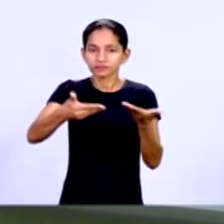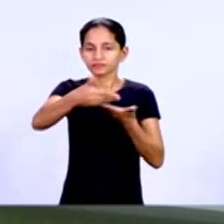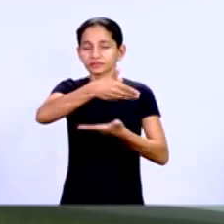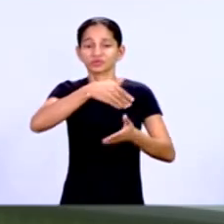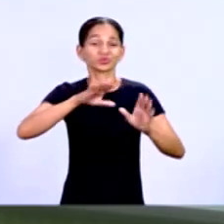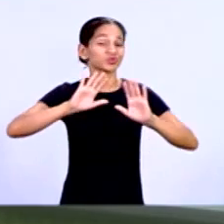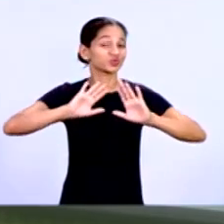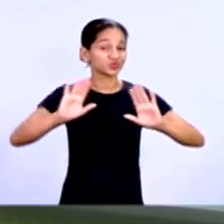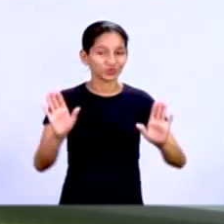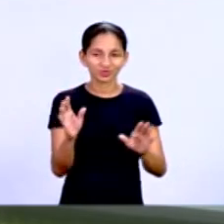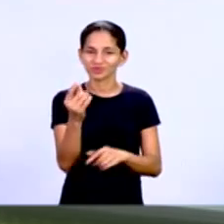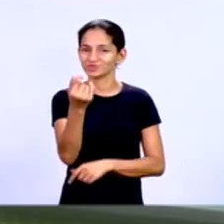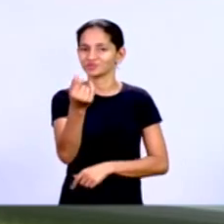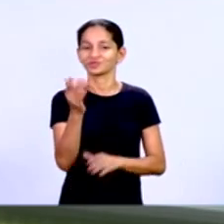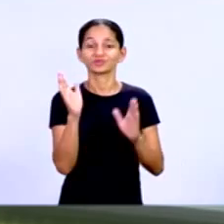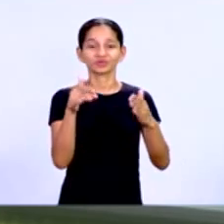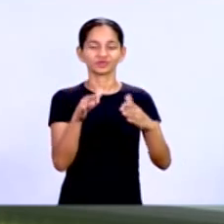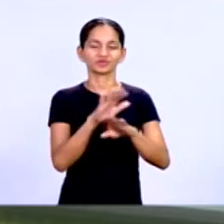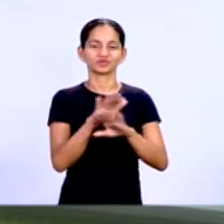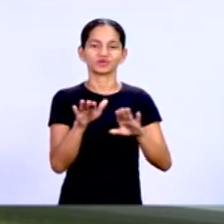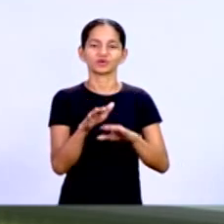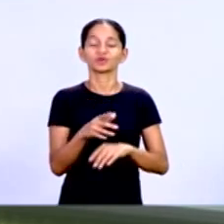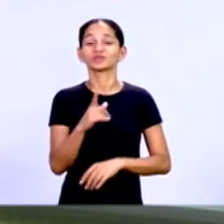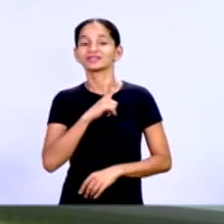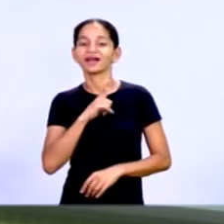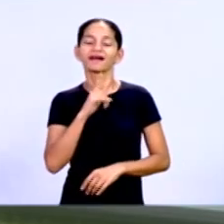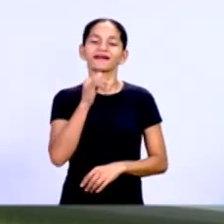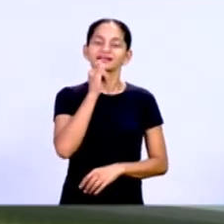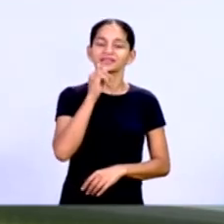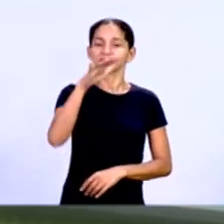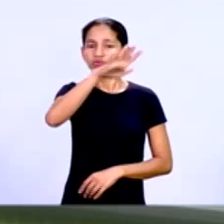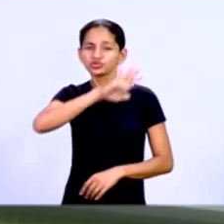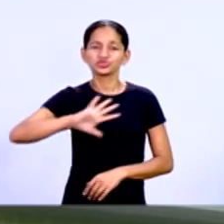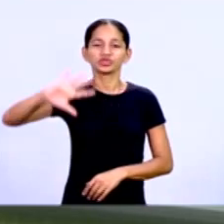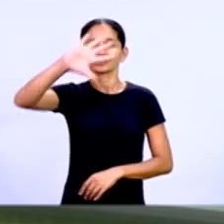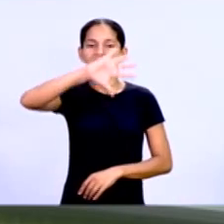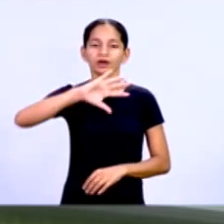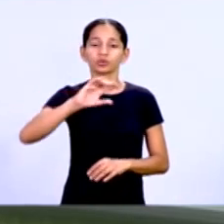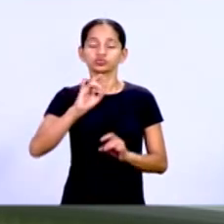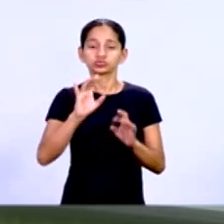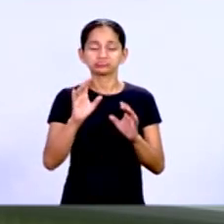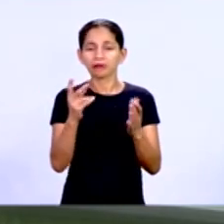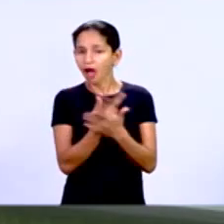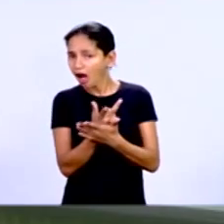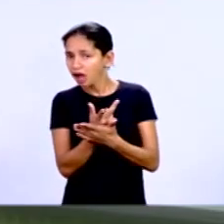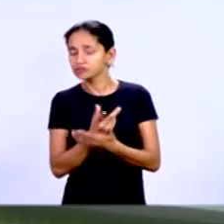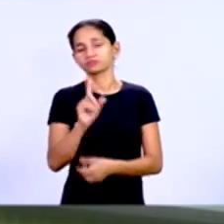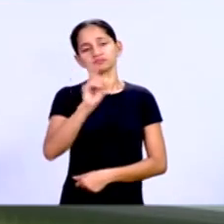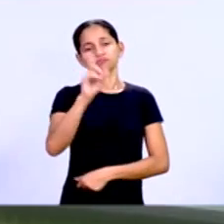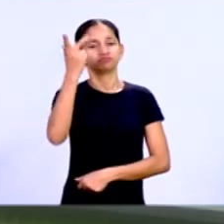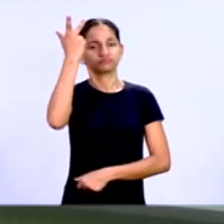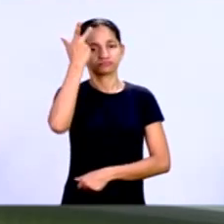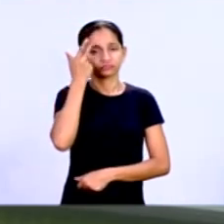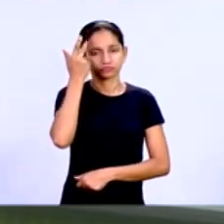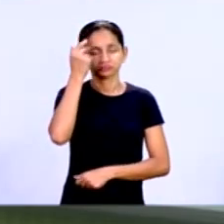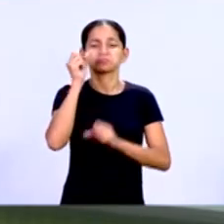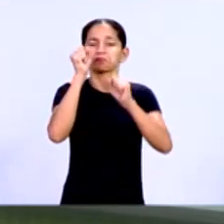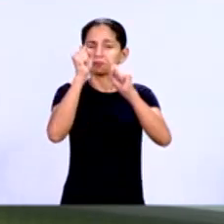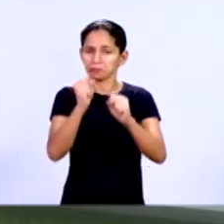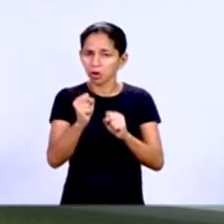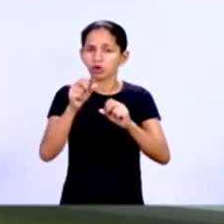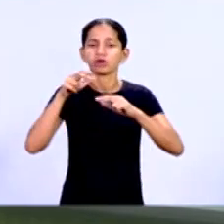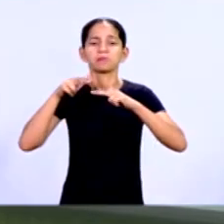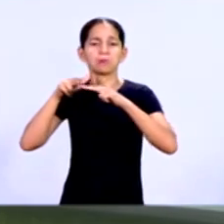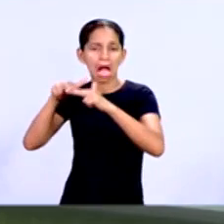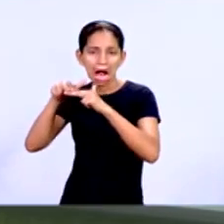capitais. É o que interessa para nós. A ideia de mercado no âmbito geral não está errada. Mercado ser um supermercado, ser um